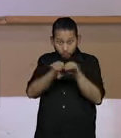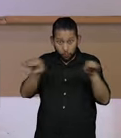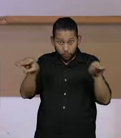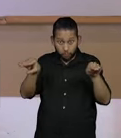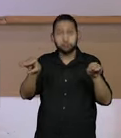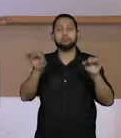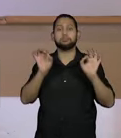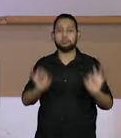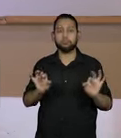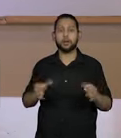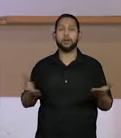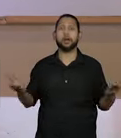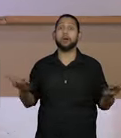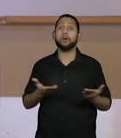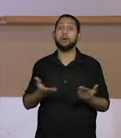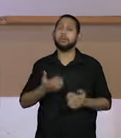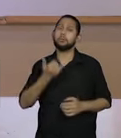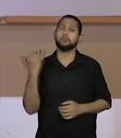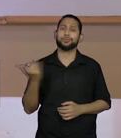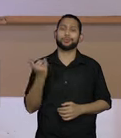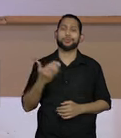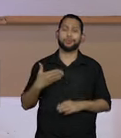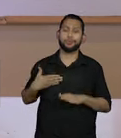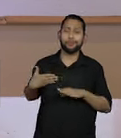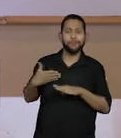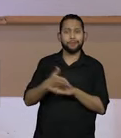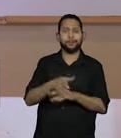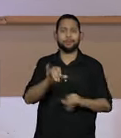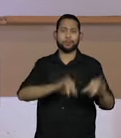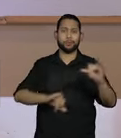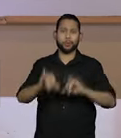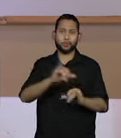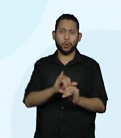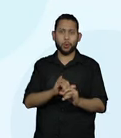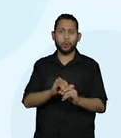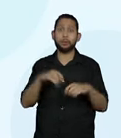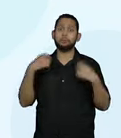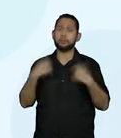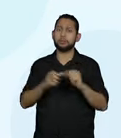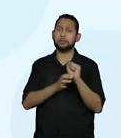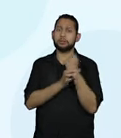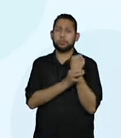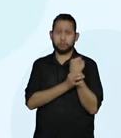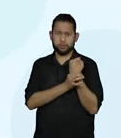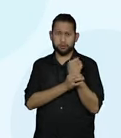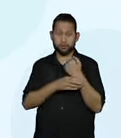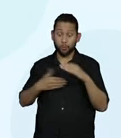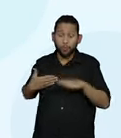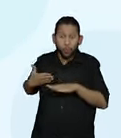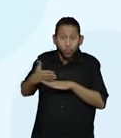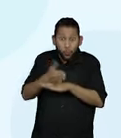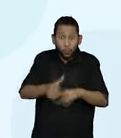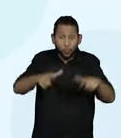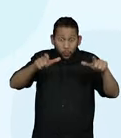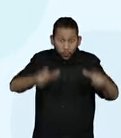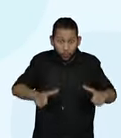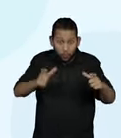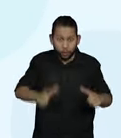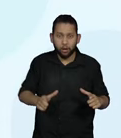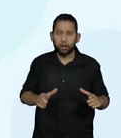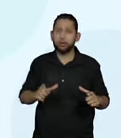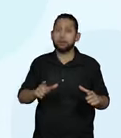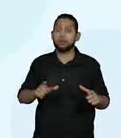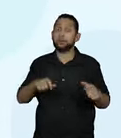as seguranças que nós temos que ter dentro de um laboratório. Um laboratório é um local onde, de um